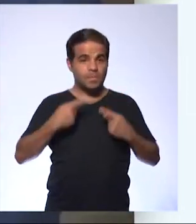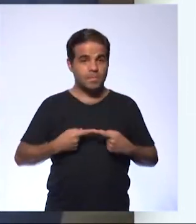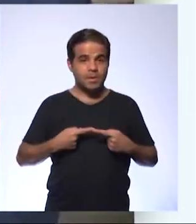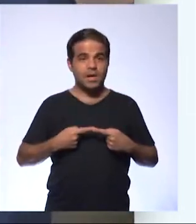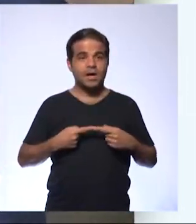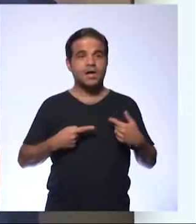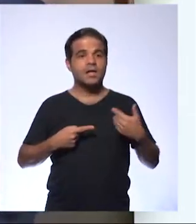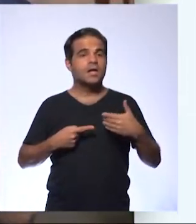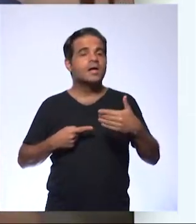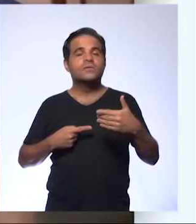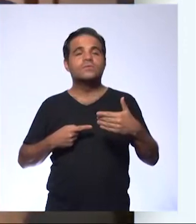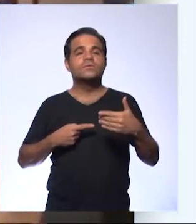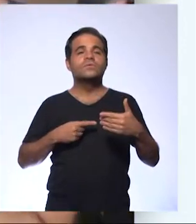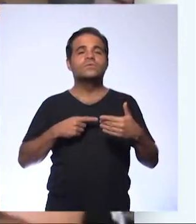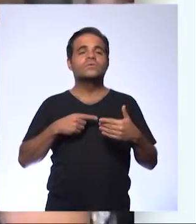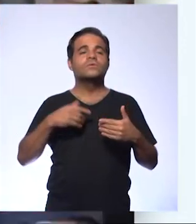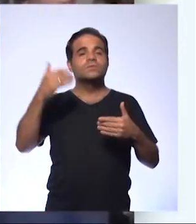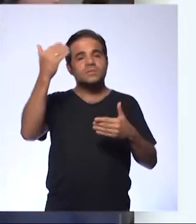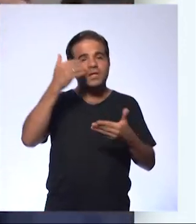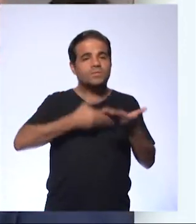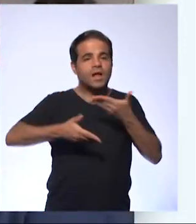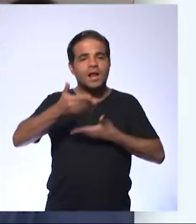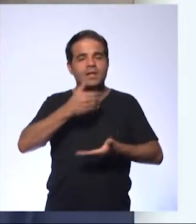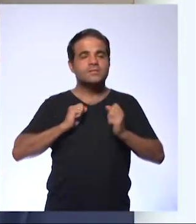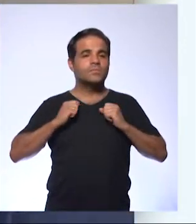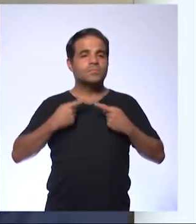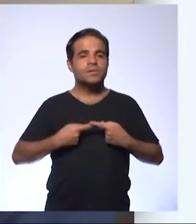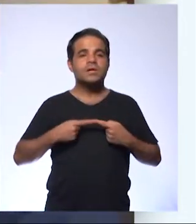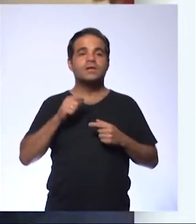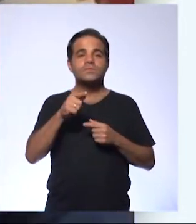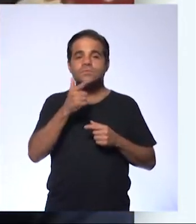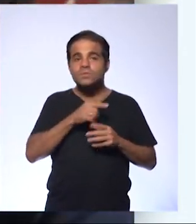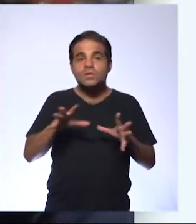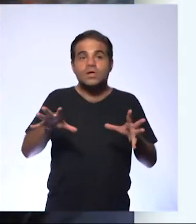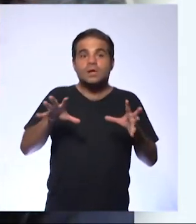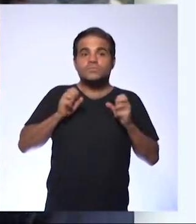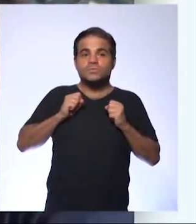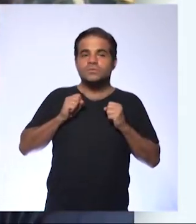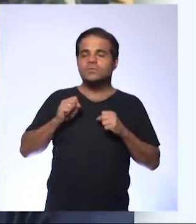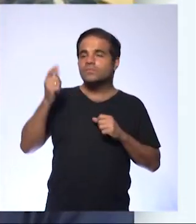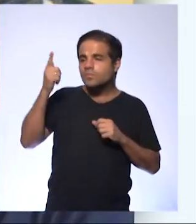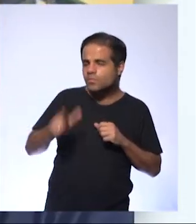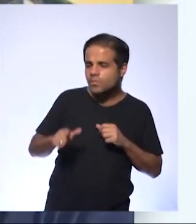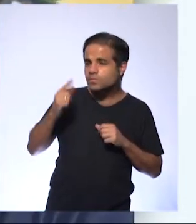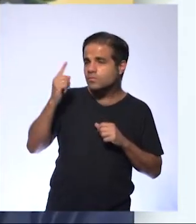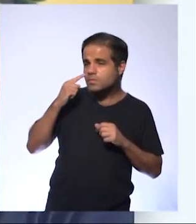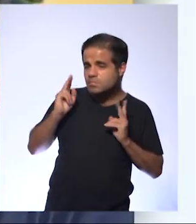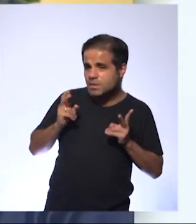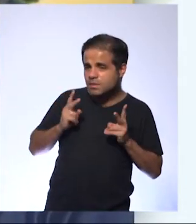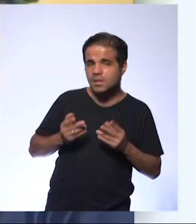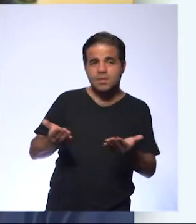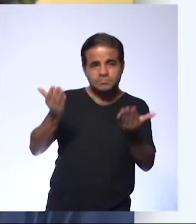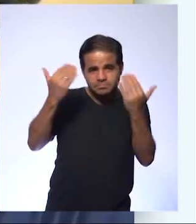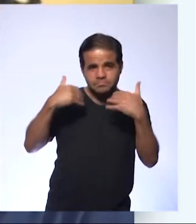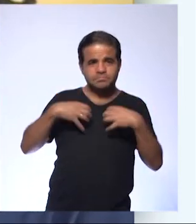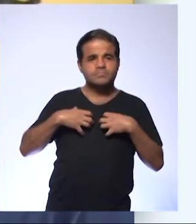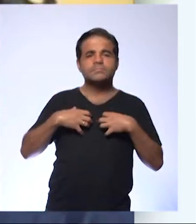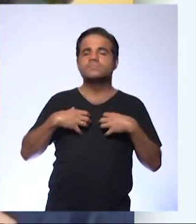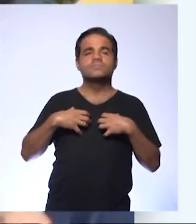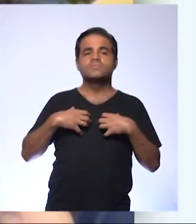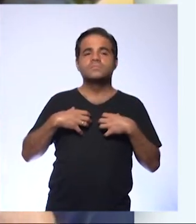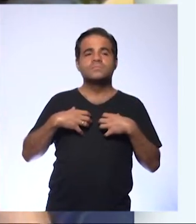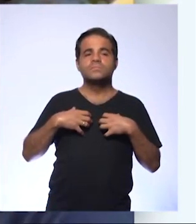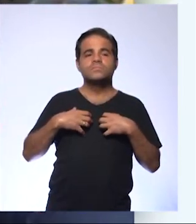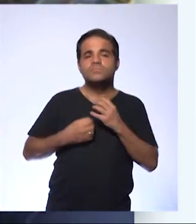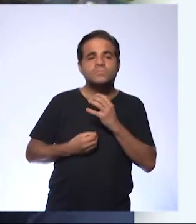que é essa resiliência na relação humana, é você conseguir absorver o outro, mantendo a sua integridade, sem